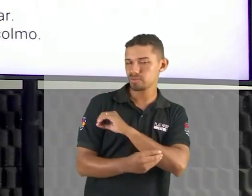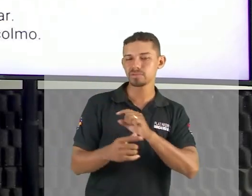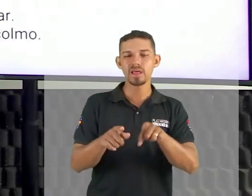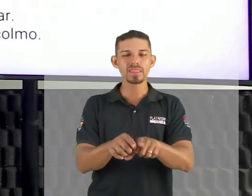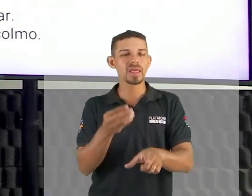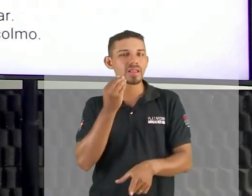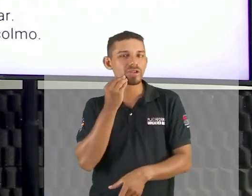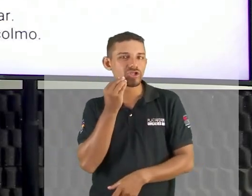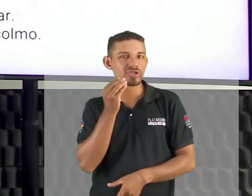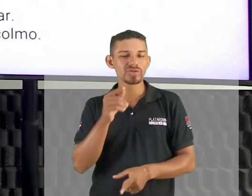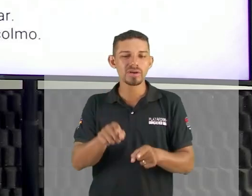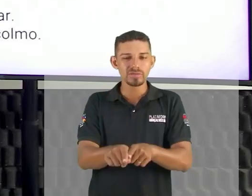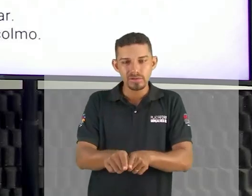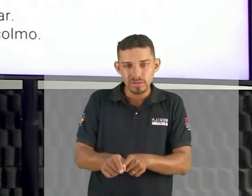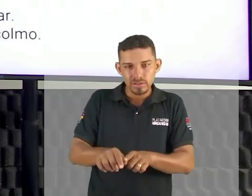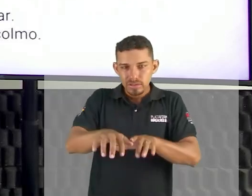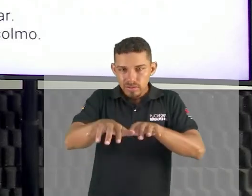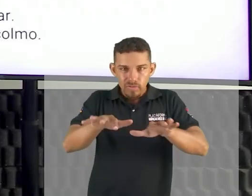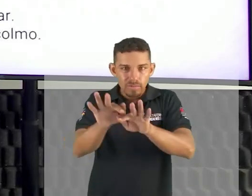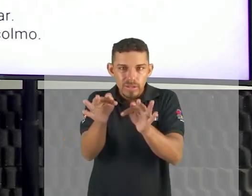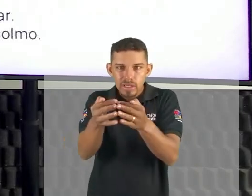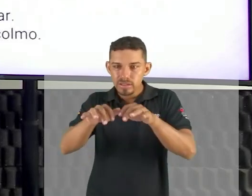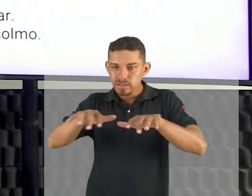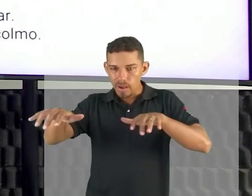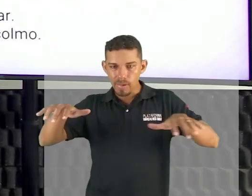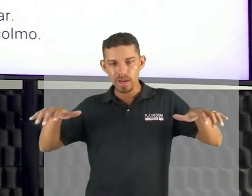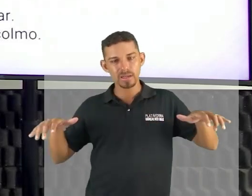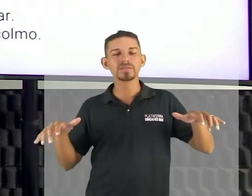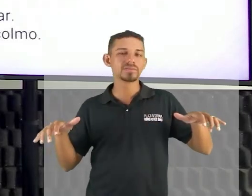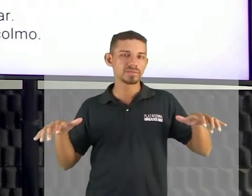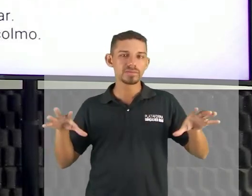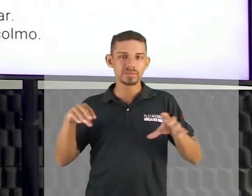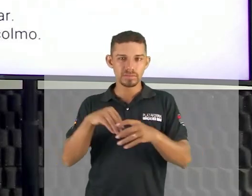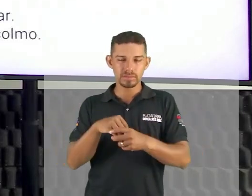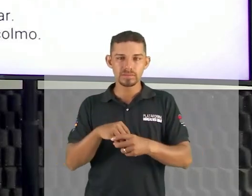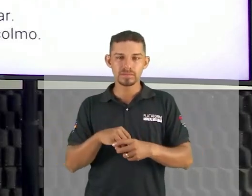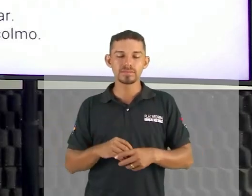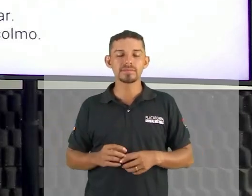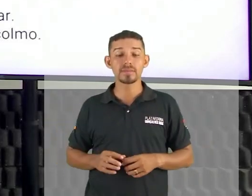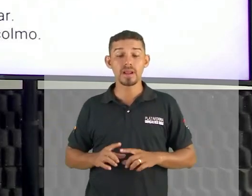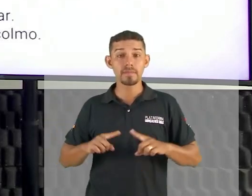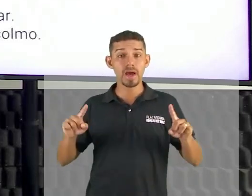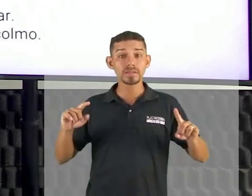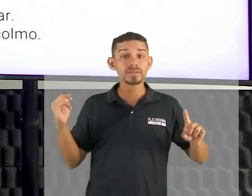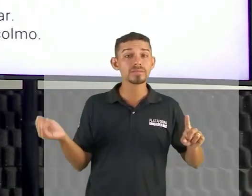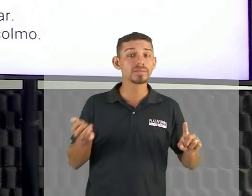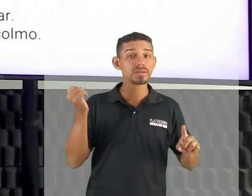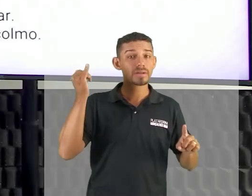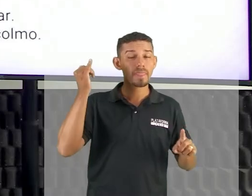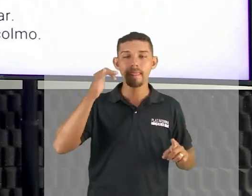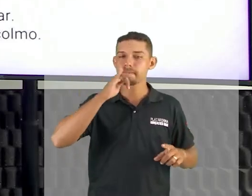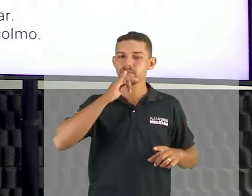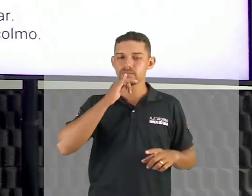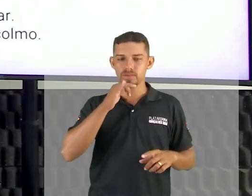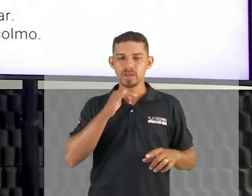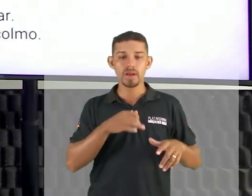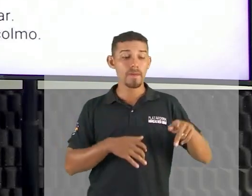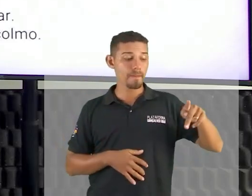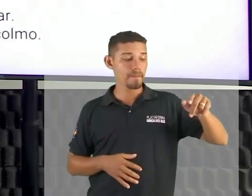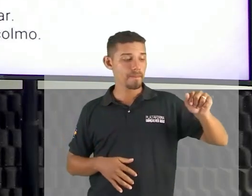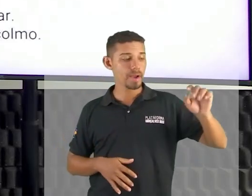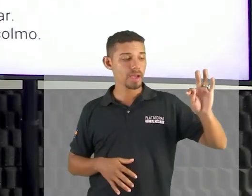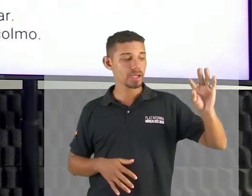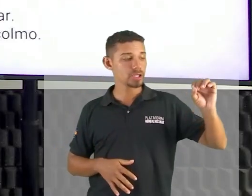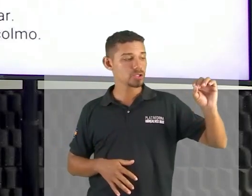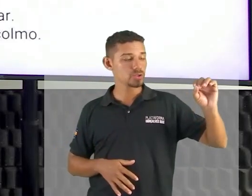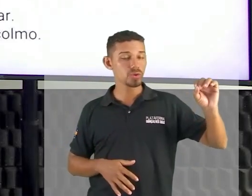foram separadas, né, nesse processo. Mas o que é importante aqui é que tanto o Pacto de Varsóvia, né, que